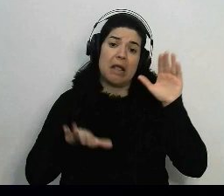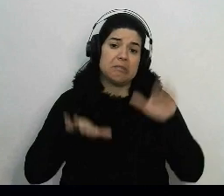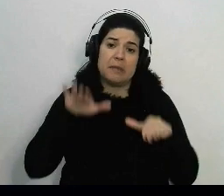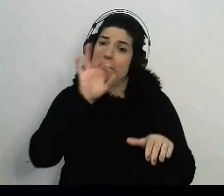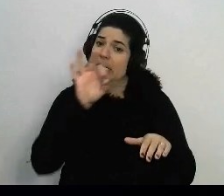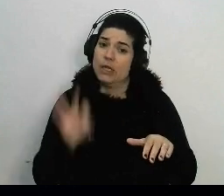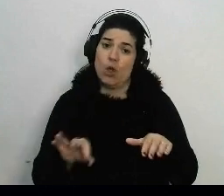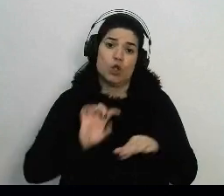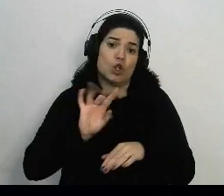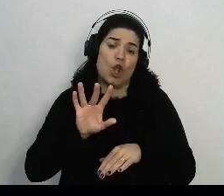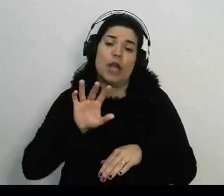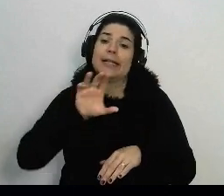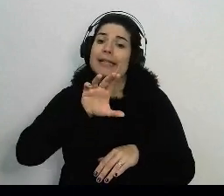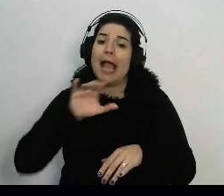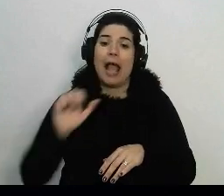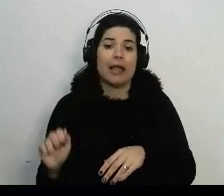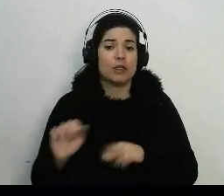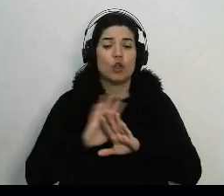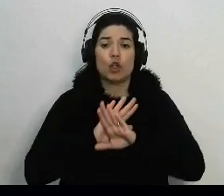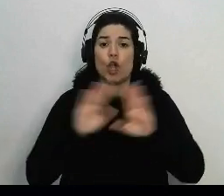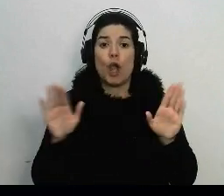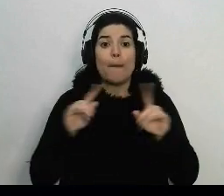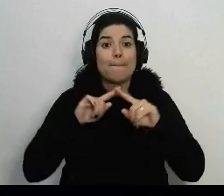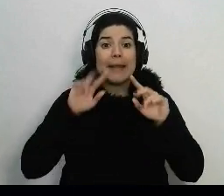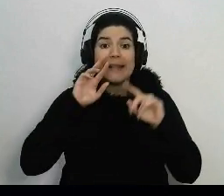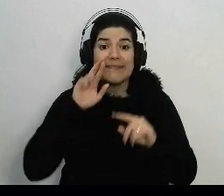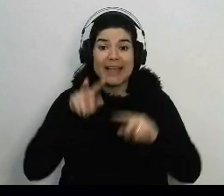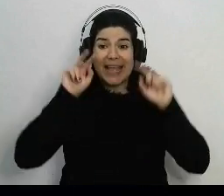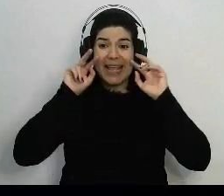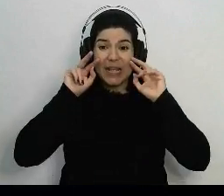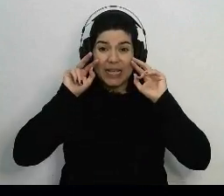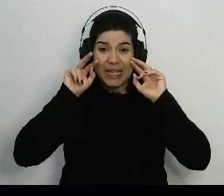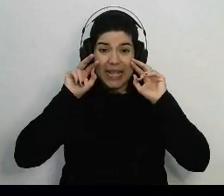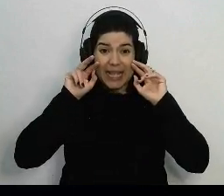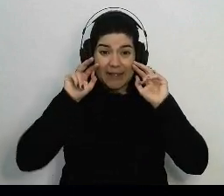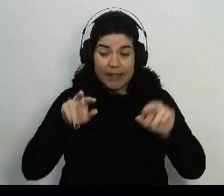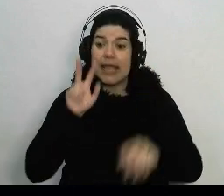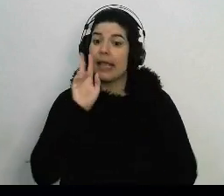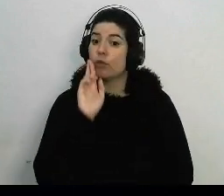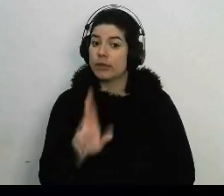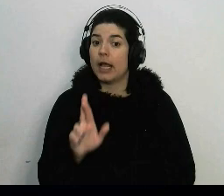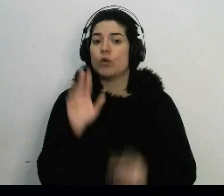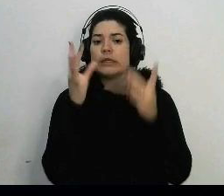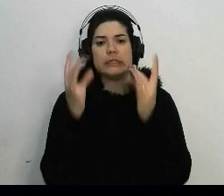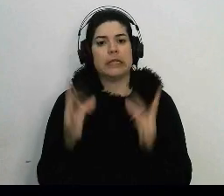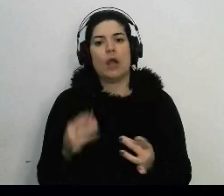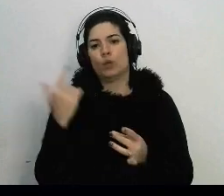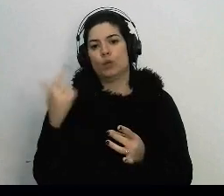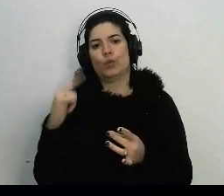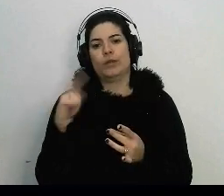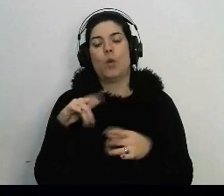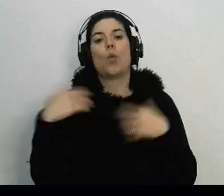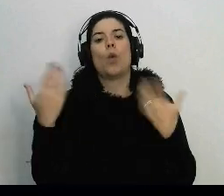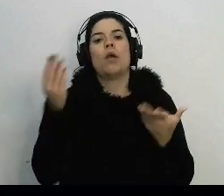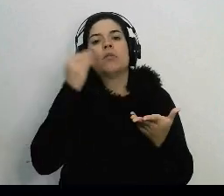mas você não está olhando para o resultado detalhado da cobertura para entender quais cenários estão sendo testados.